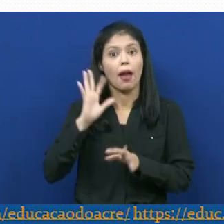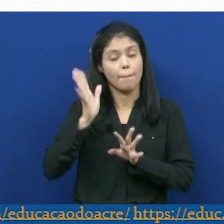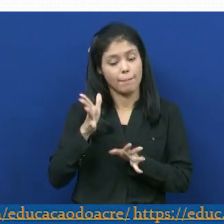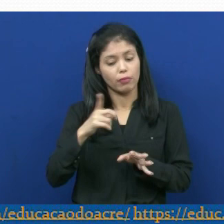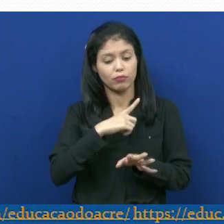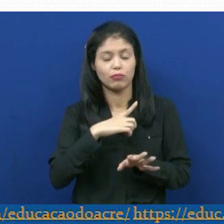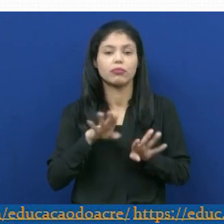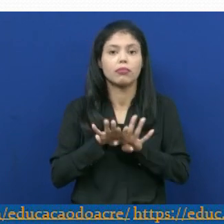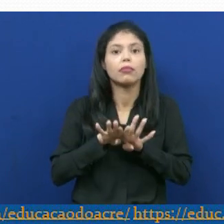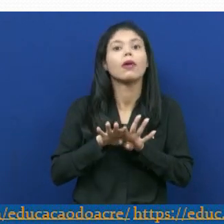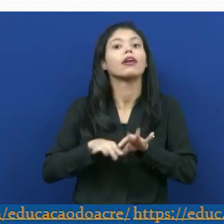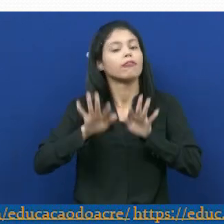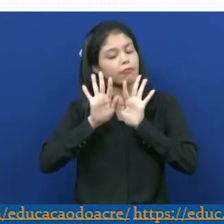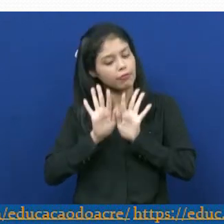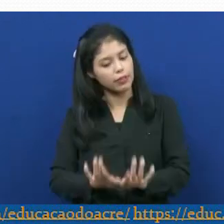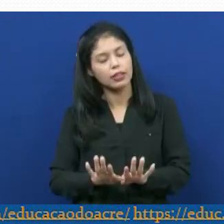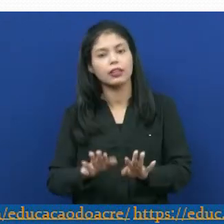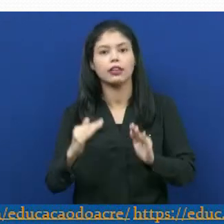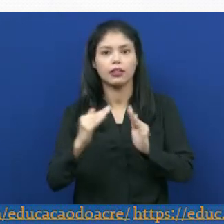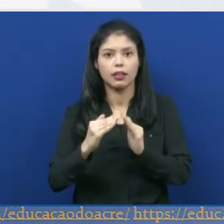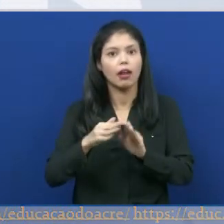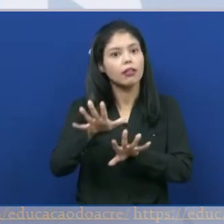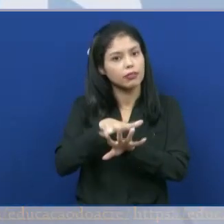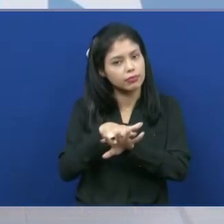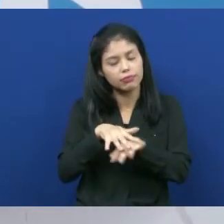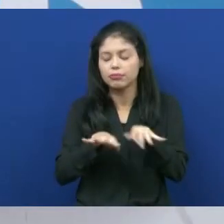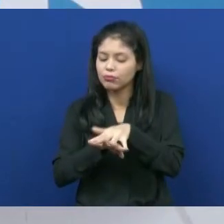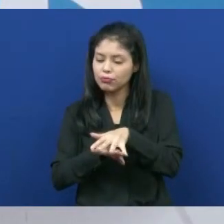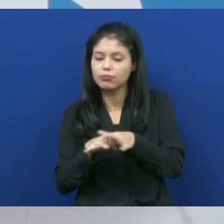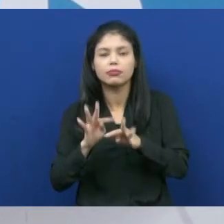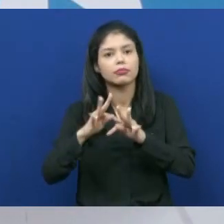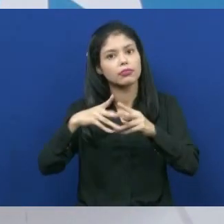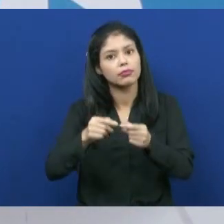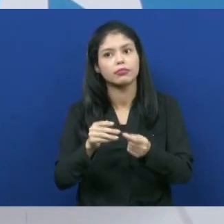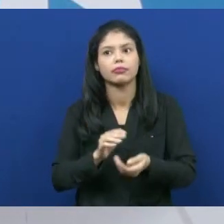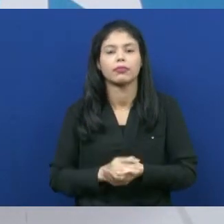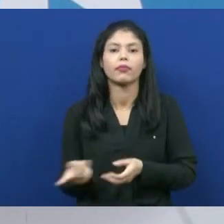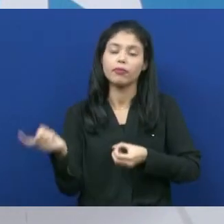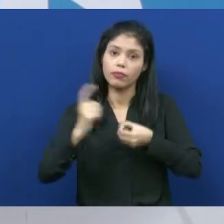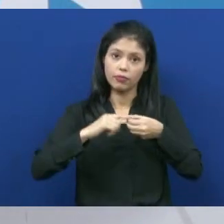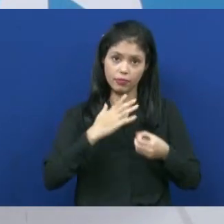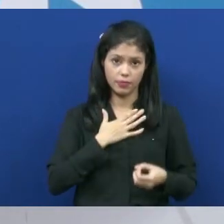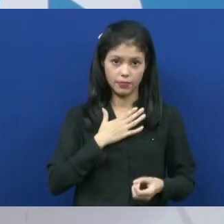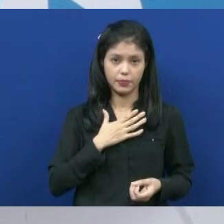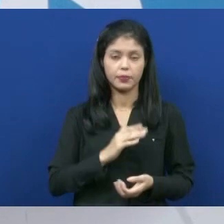sua parte, fique em casa e lave bem as mãos. Volta um pouquinho aqui para mim.